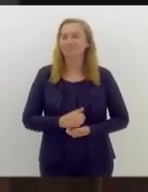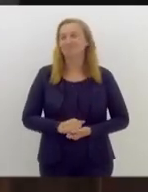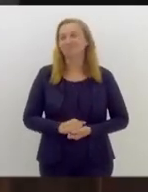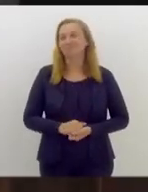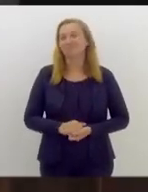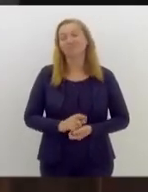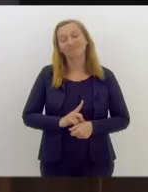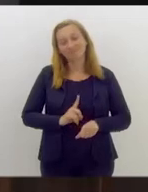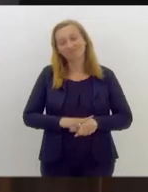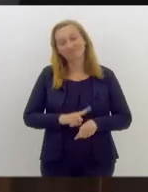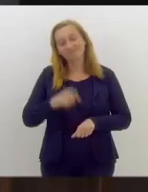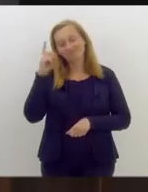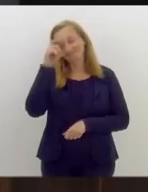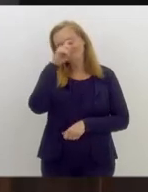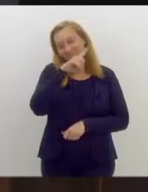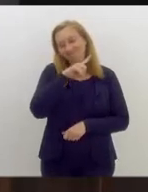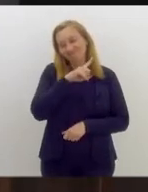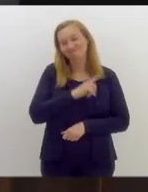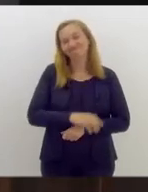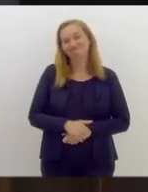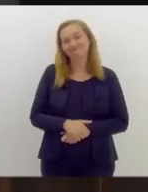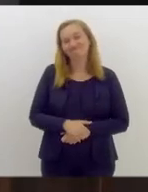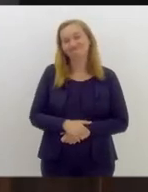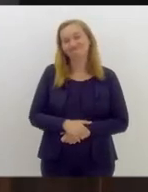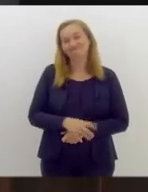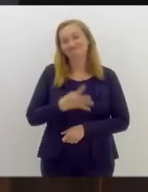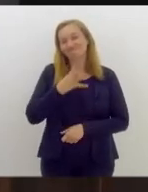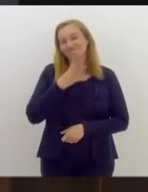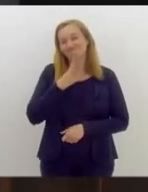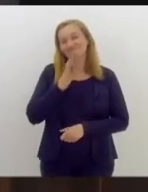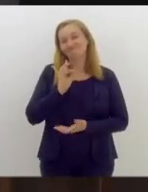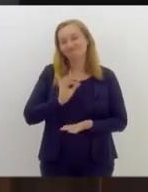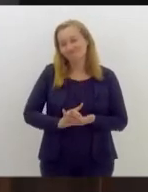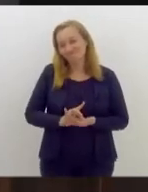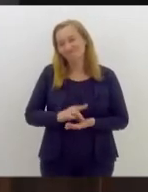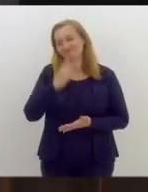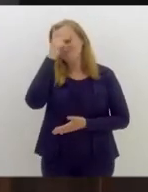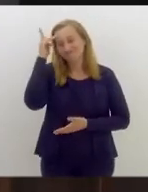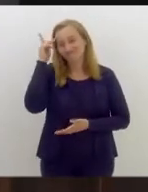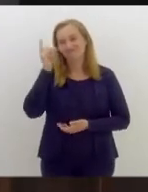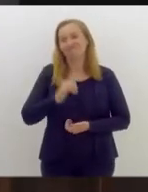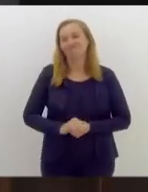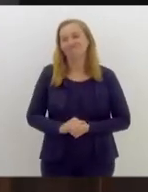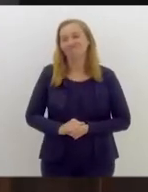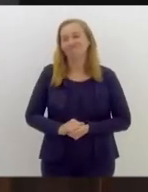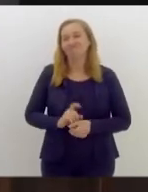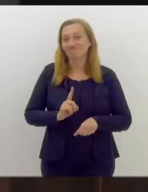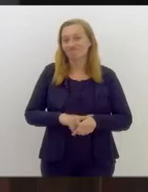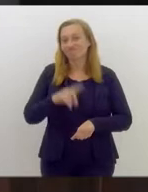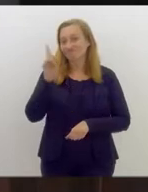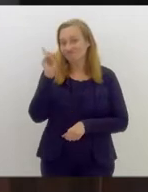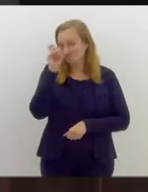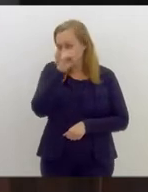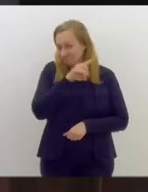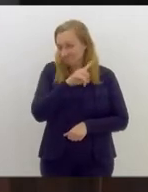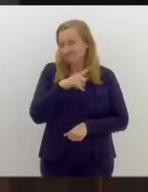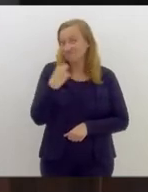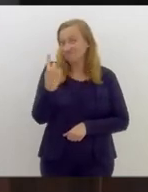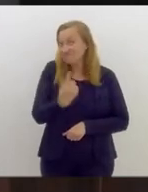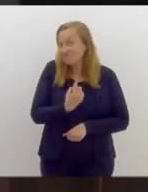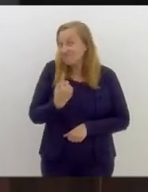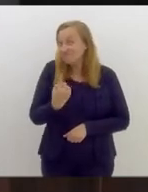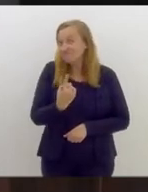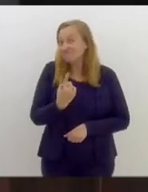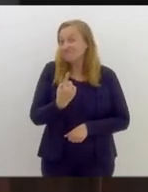É nos momentos difíceis que nós conhecemos realmente as pessoas. É no momento difícil que